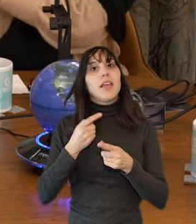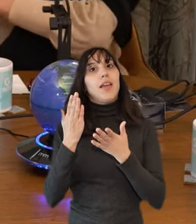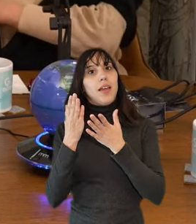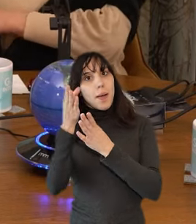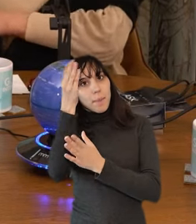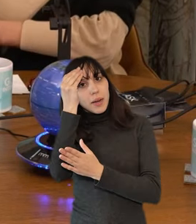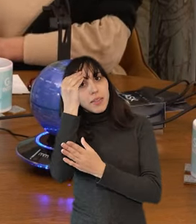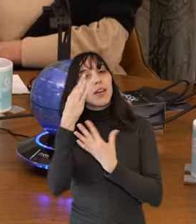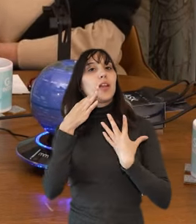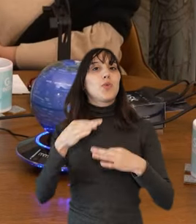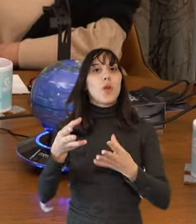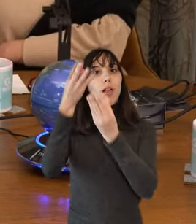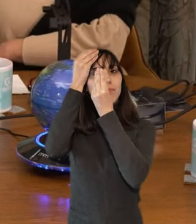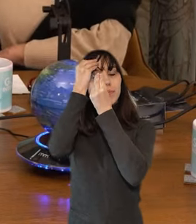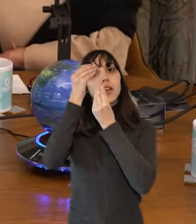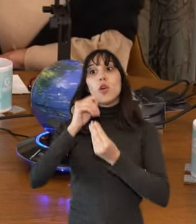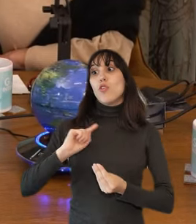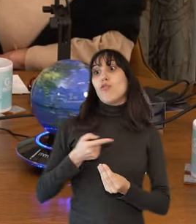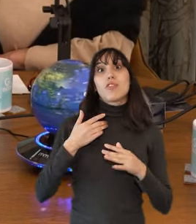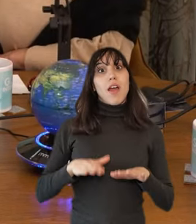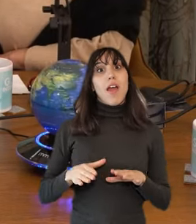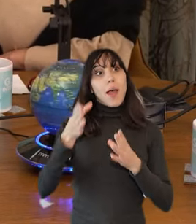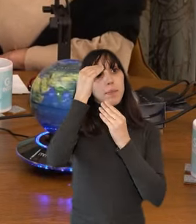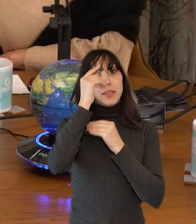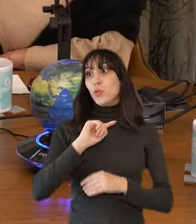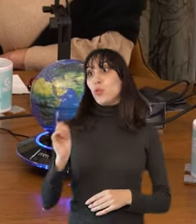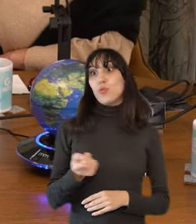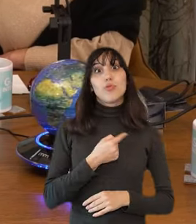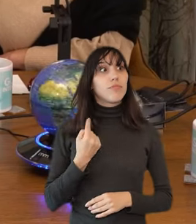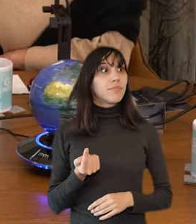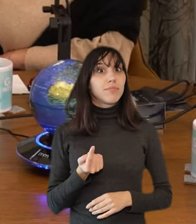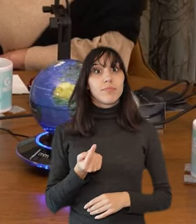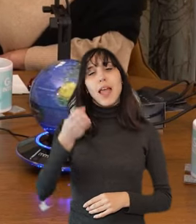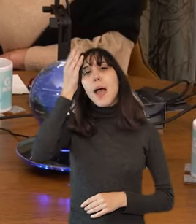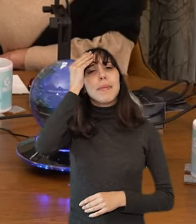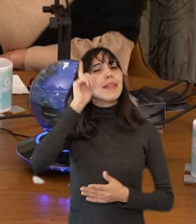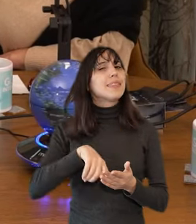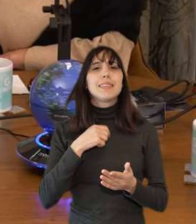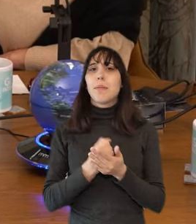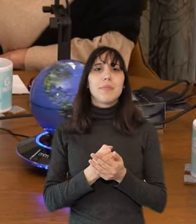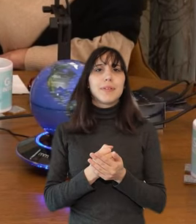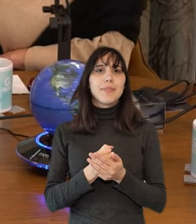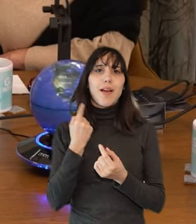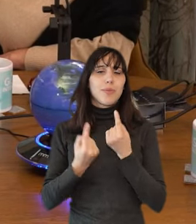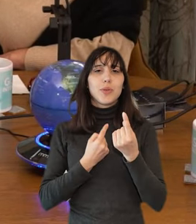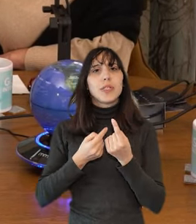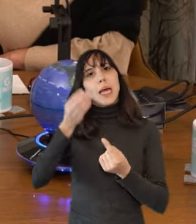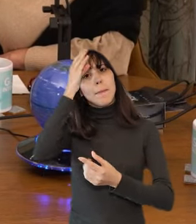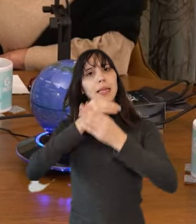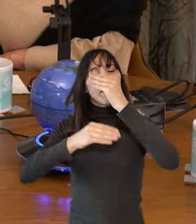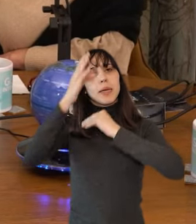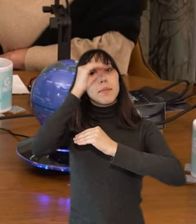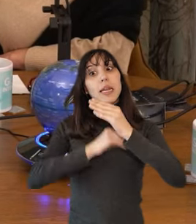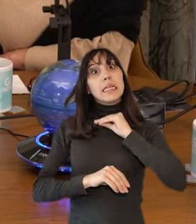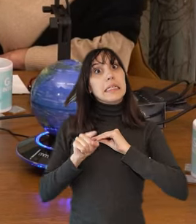já aprendizagem é natural todos nós estamos Aqui estamos a aprender não é estamos estamos sempre a aprender alguma coisa E e essa